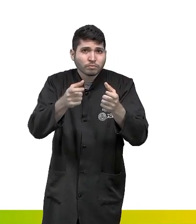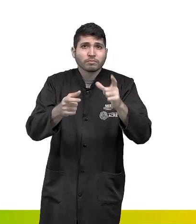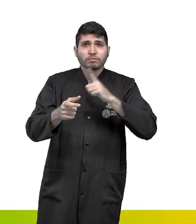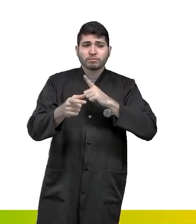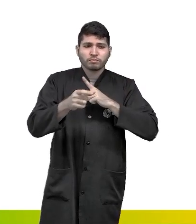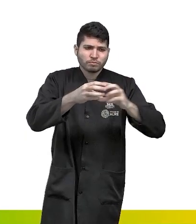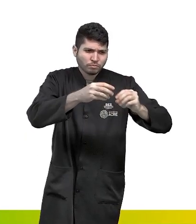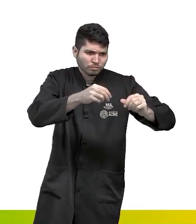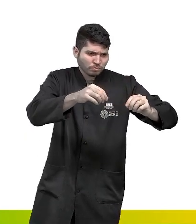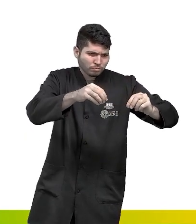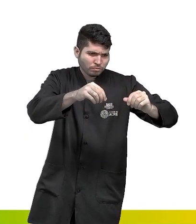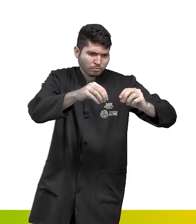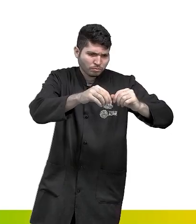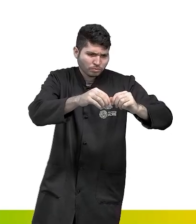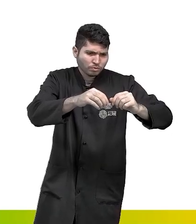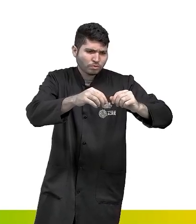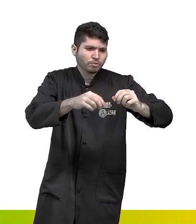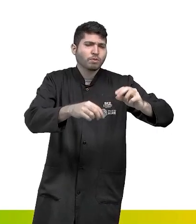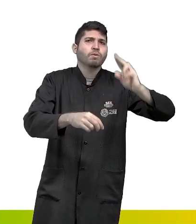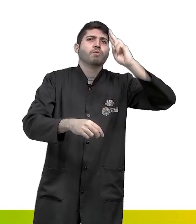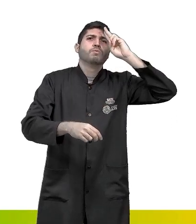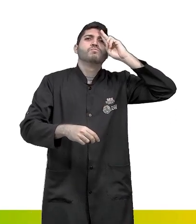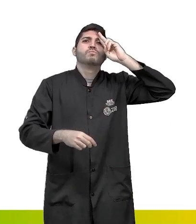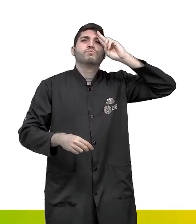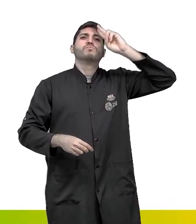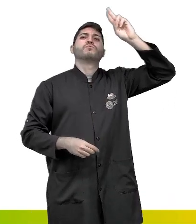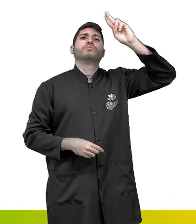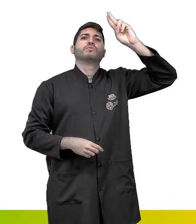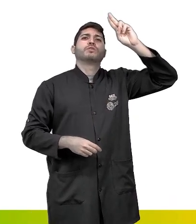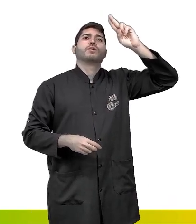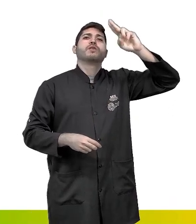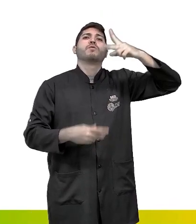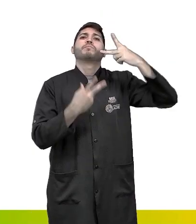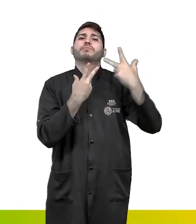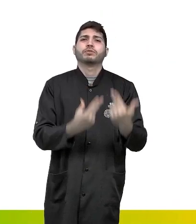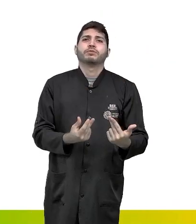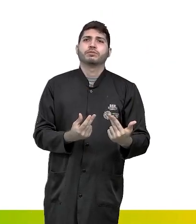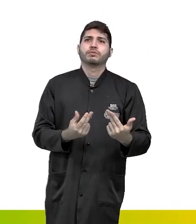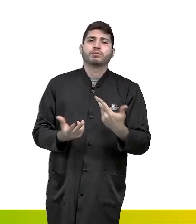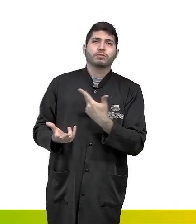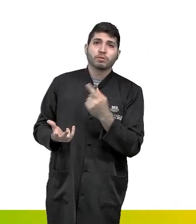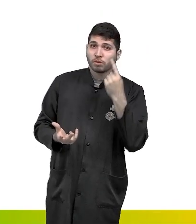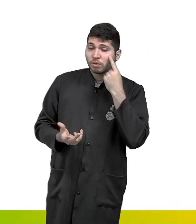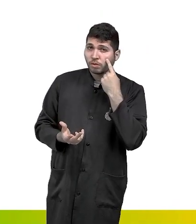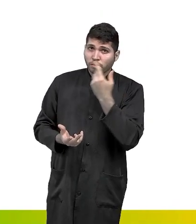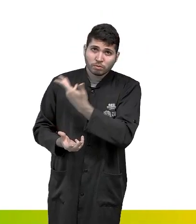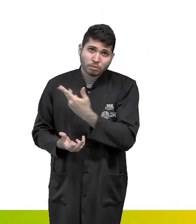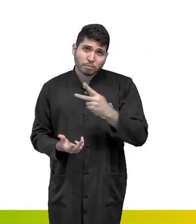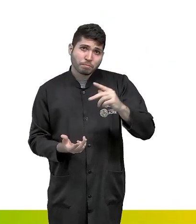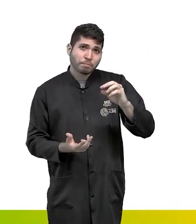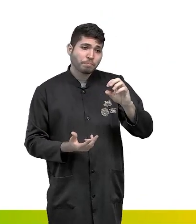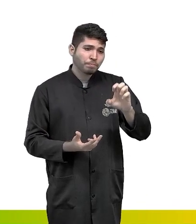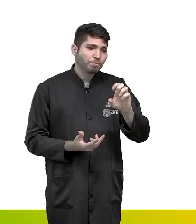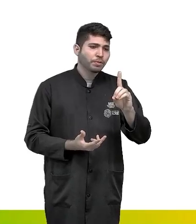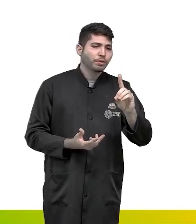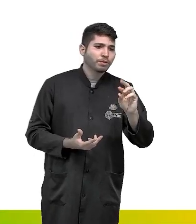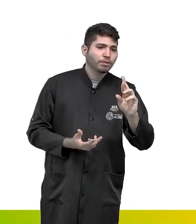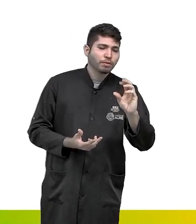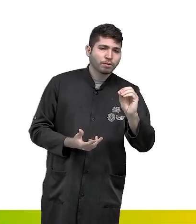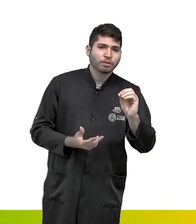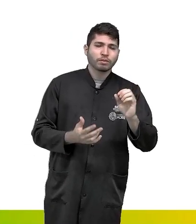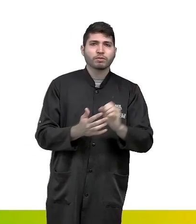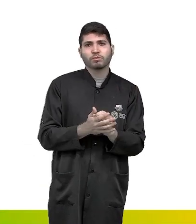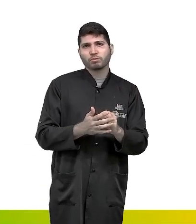aqui que têm o mesmo dono. Olha só, o Pedro Lopes de Souza, ele era dono da capitania de